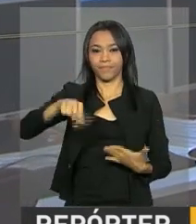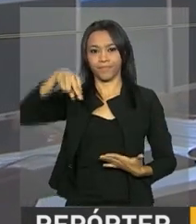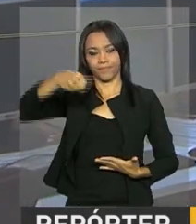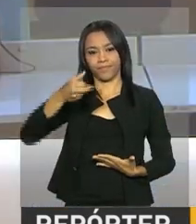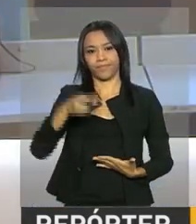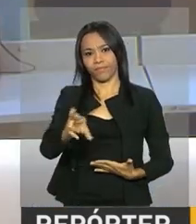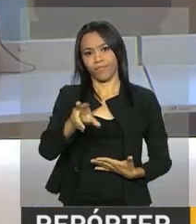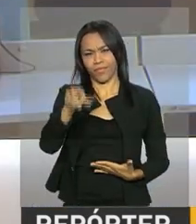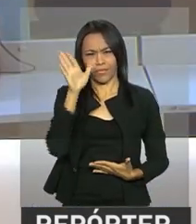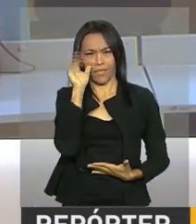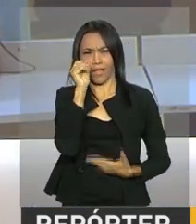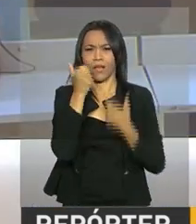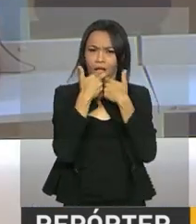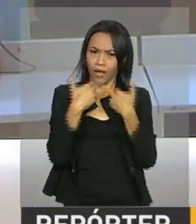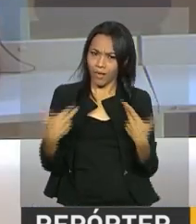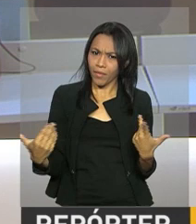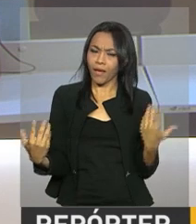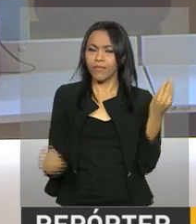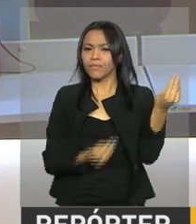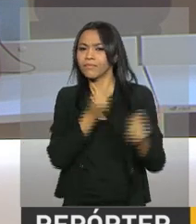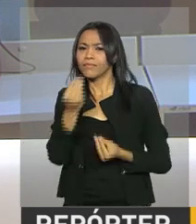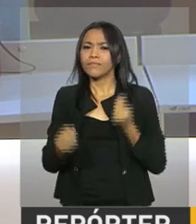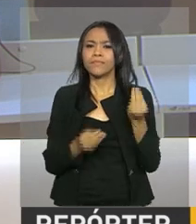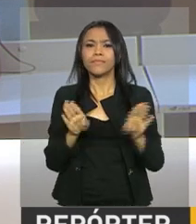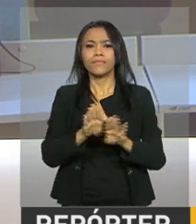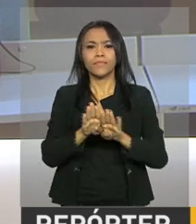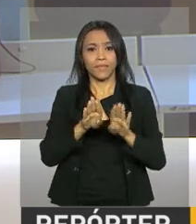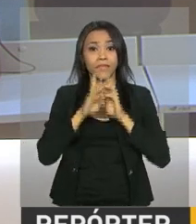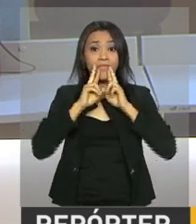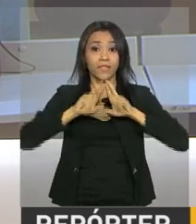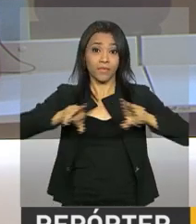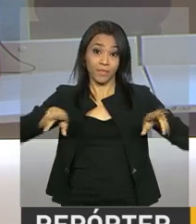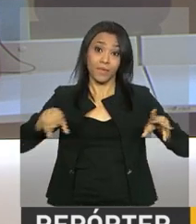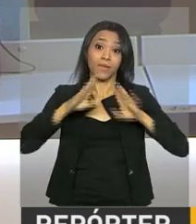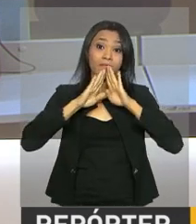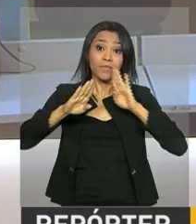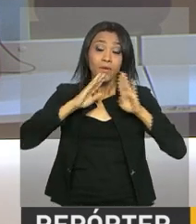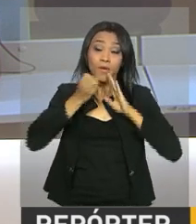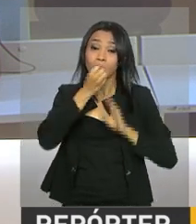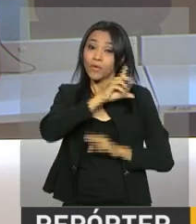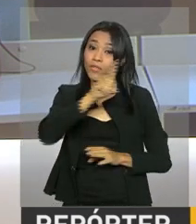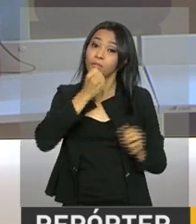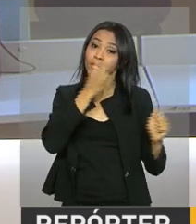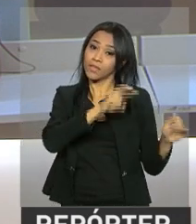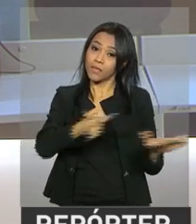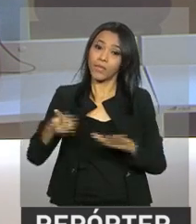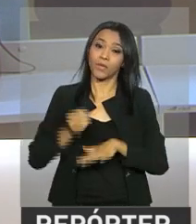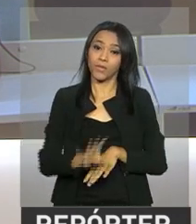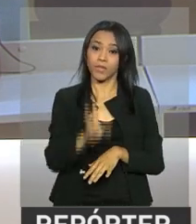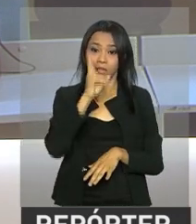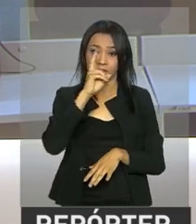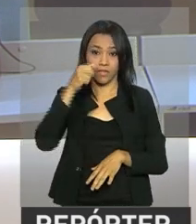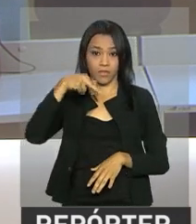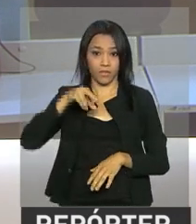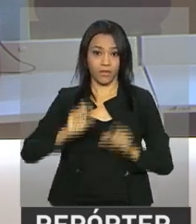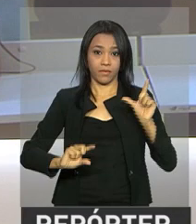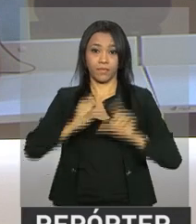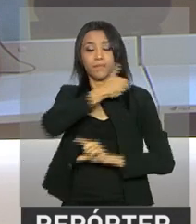NBR. Você pode acompanhar também as novidades em nossas redes sociais. Um bom dia para você, uma boa semana e continue com a gente aqui na